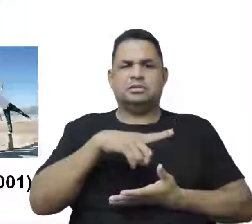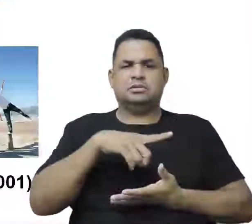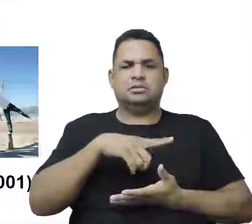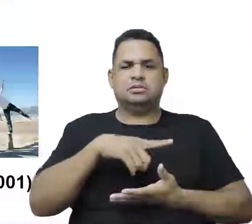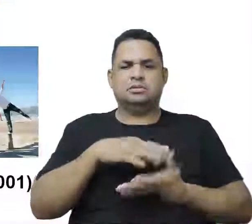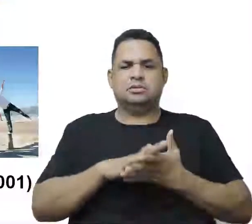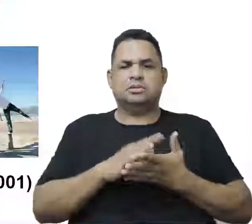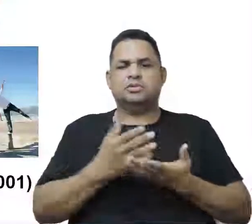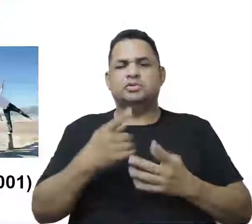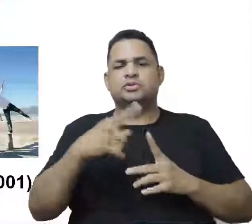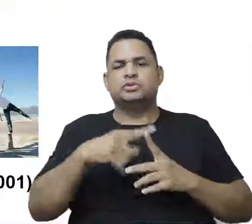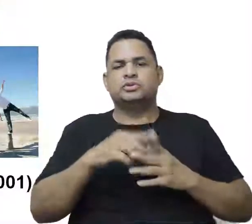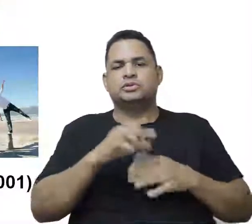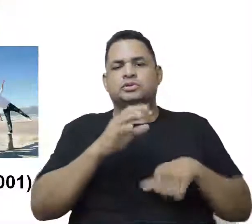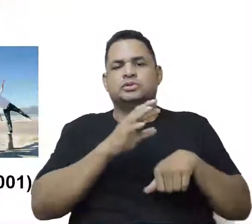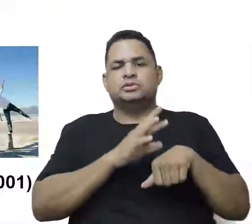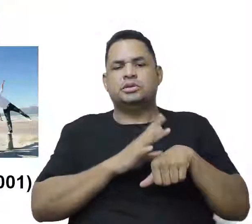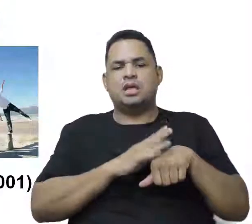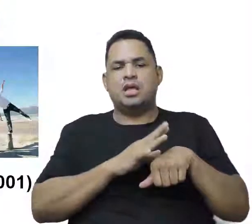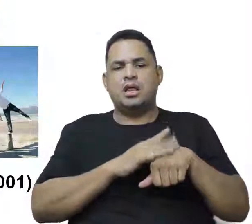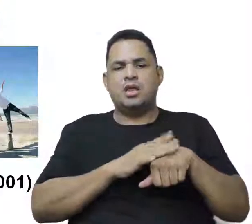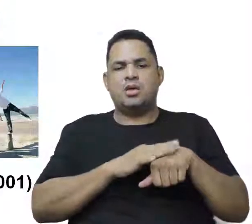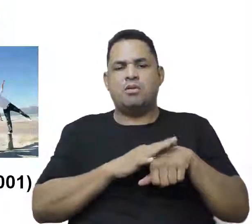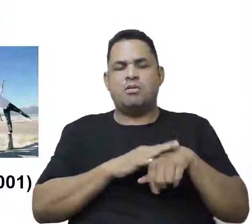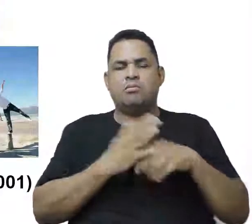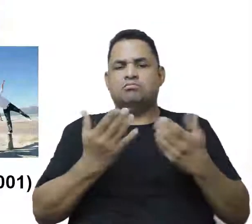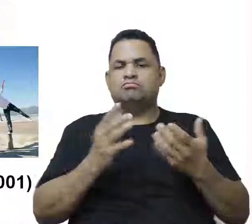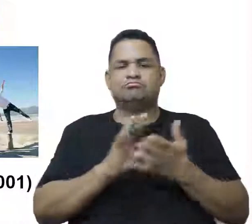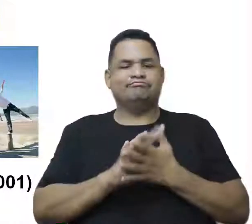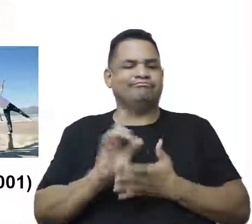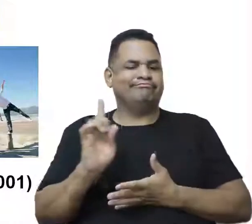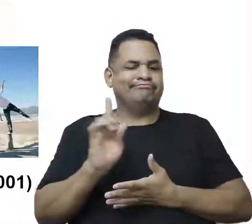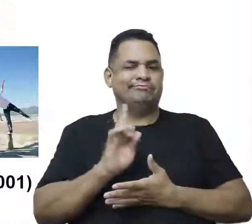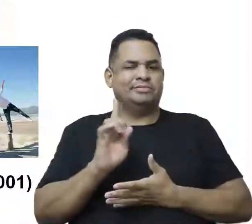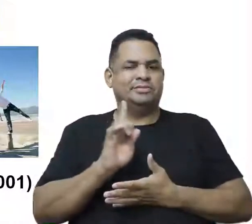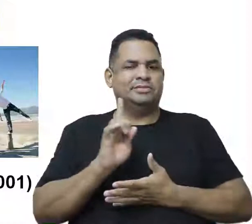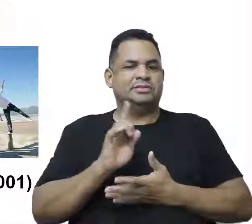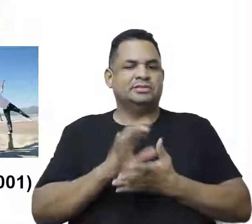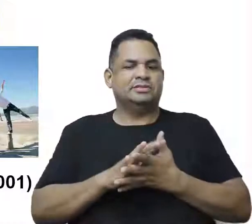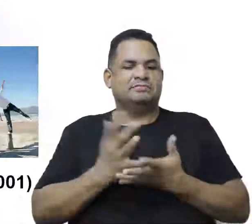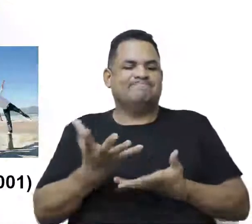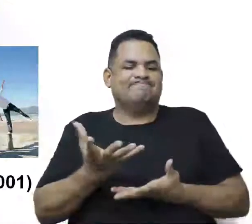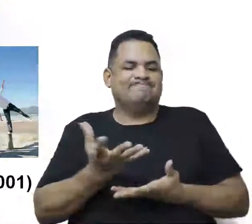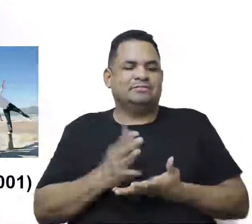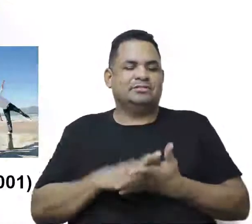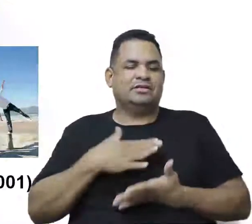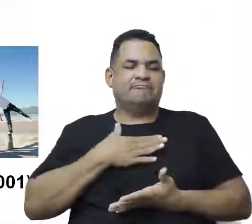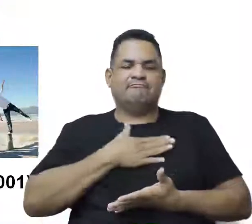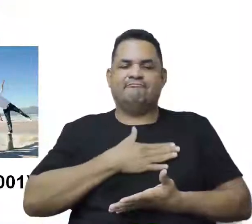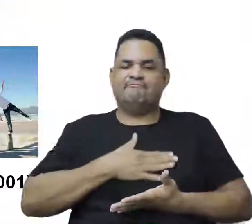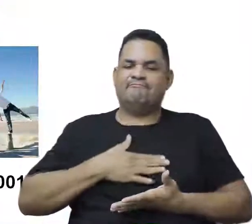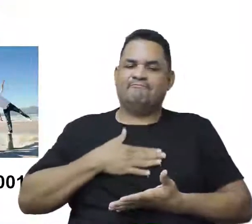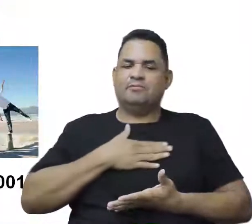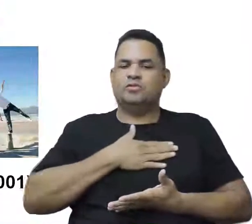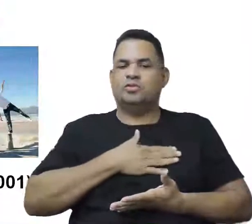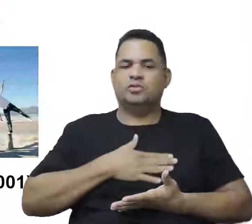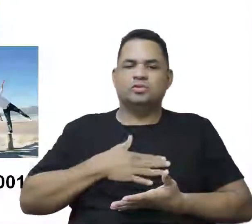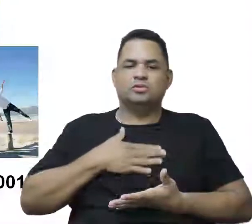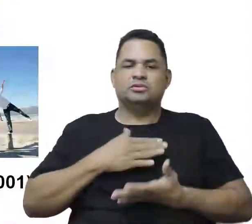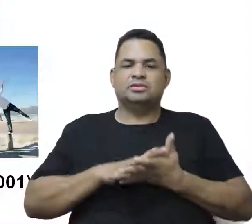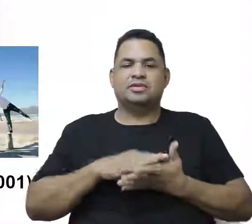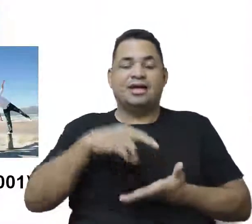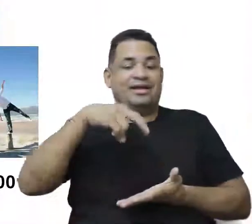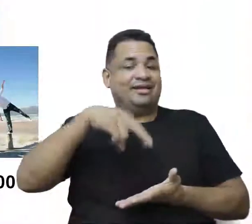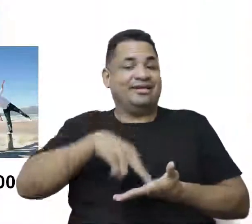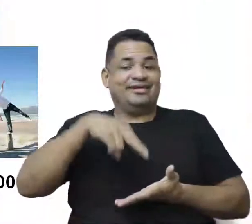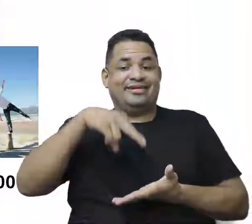algum tipo de doença, com alguma enfermidade, ela não vai demonstrar satisfação, alegria, entusiasmo. Exato.